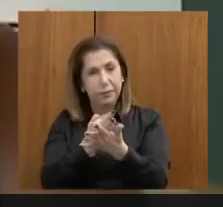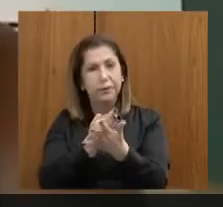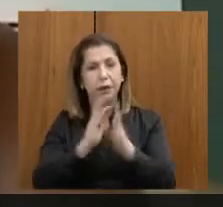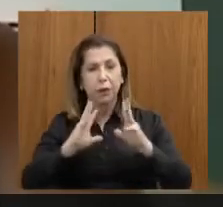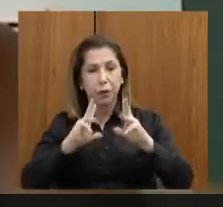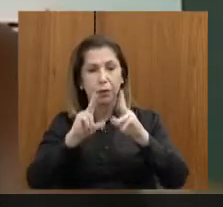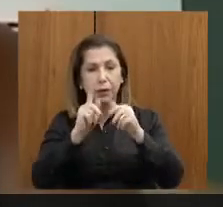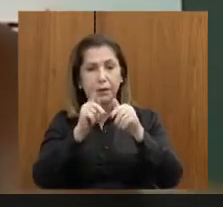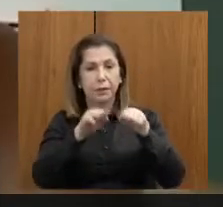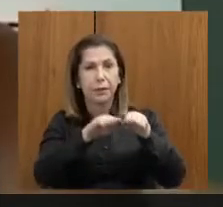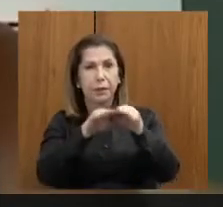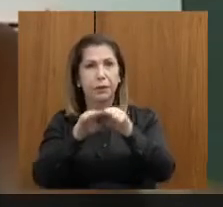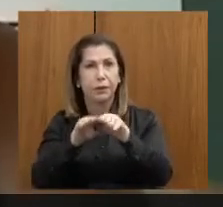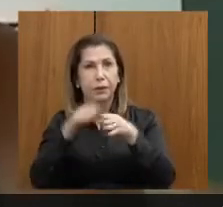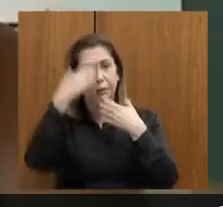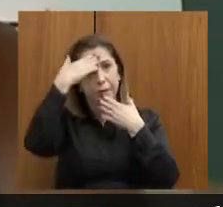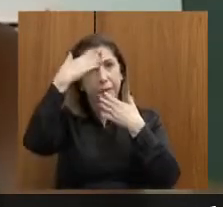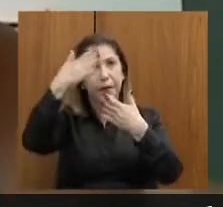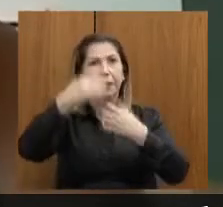todas as pessoas obrigada